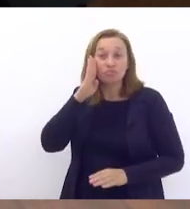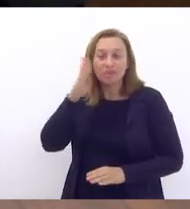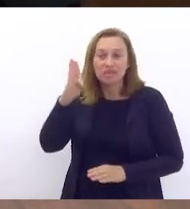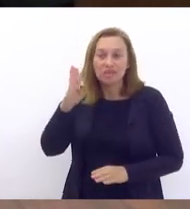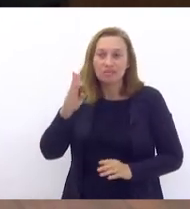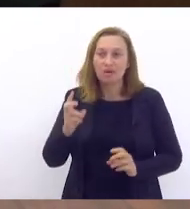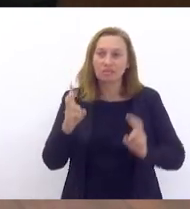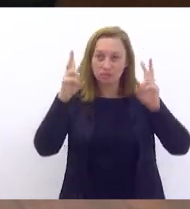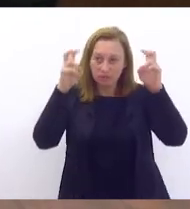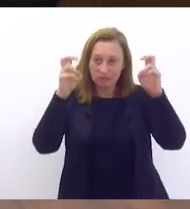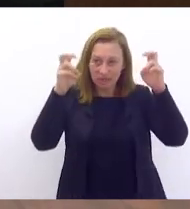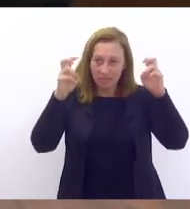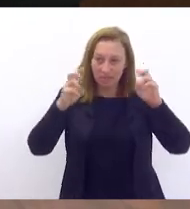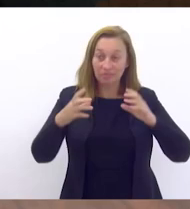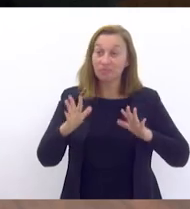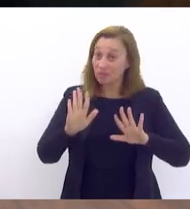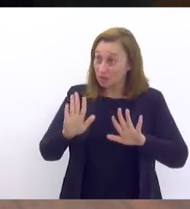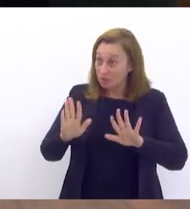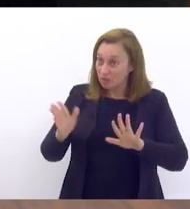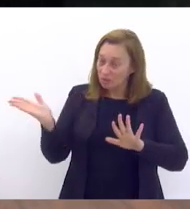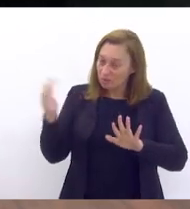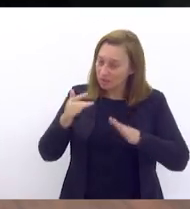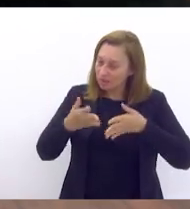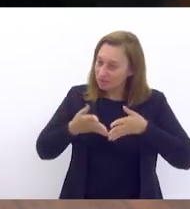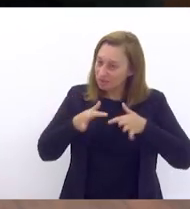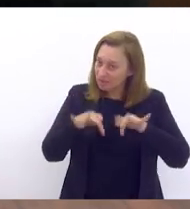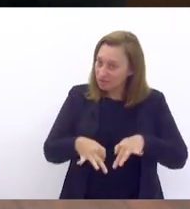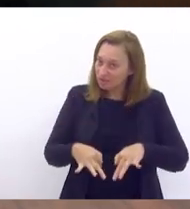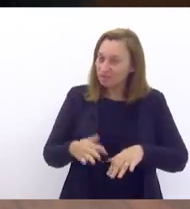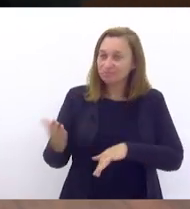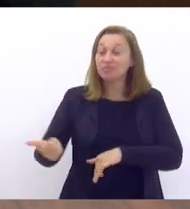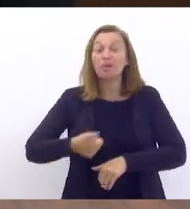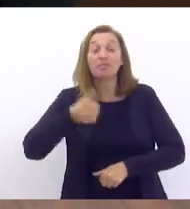irmãos? Ouçamos, que eu já estou caminhando para o fim.